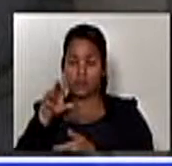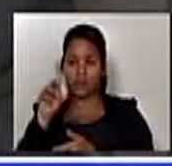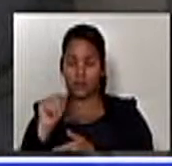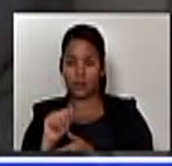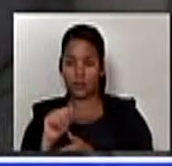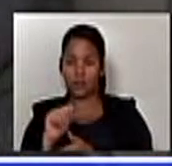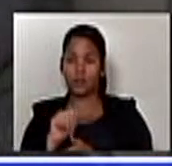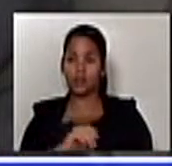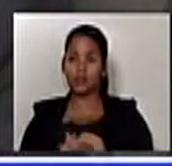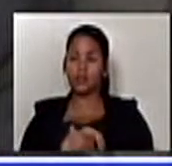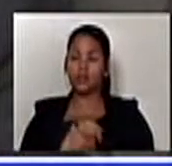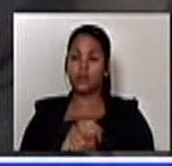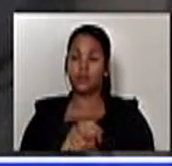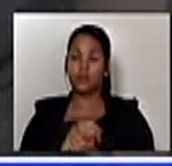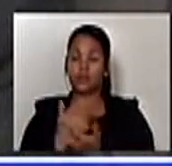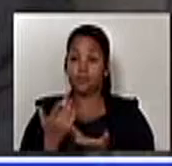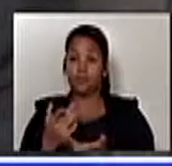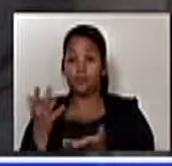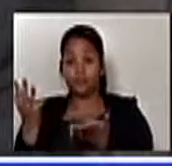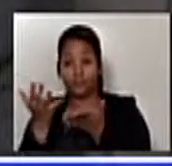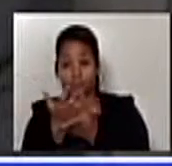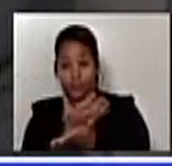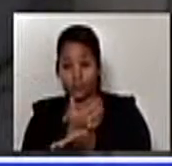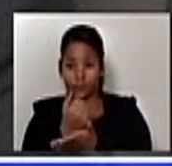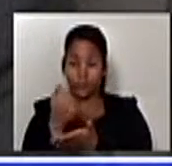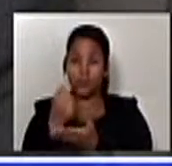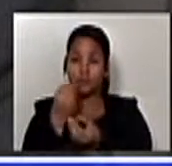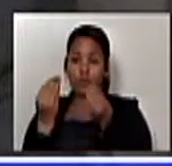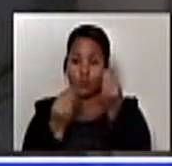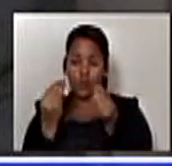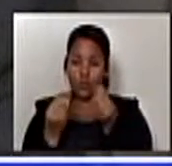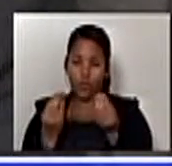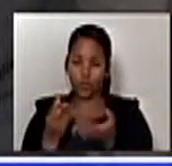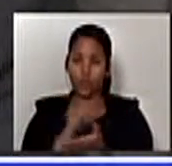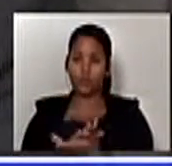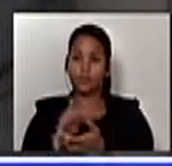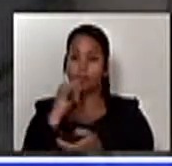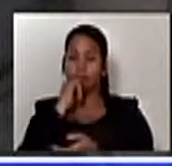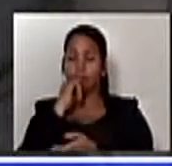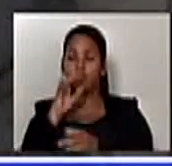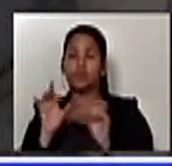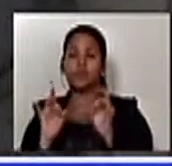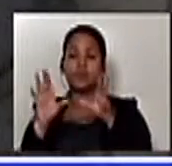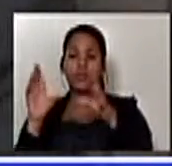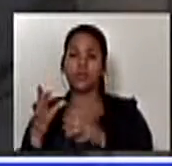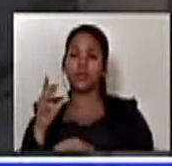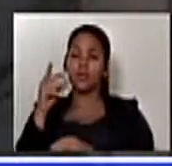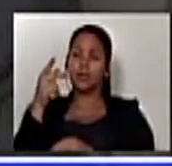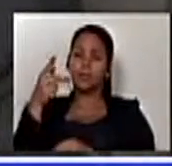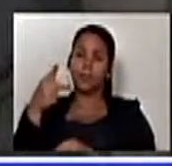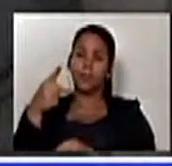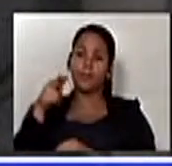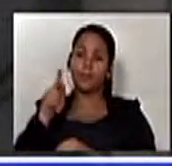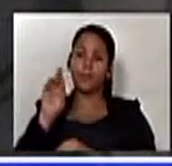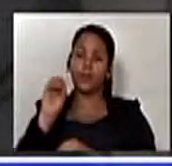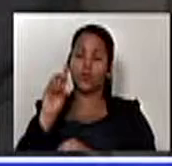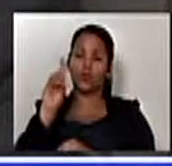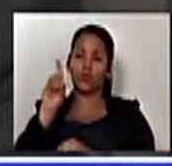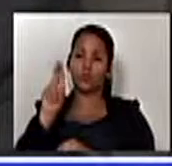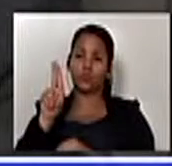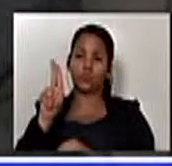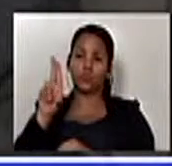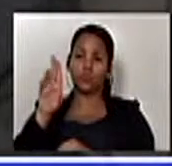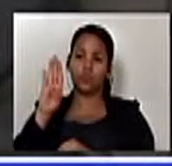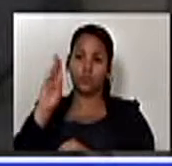arrecadação do Estado. Quando nós aqui nos referimos à venda do Produban, também à questão da CEAL, é no sentido